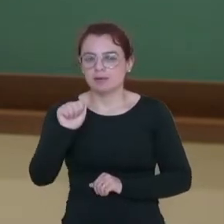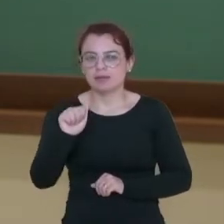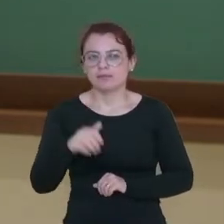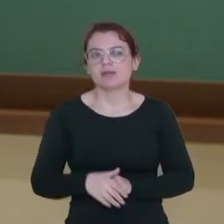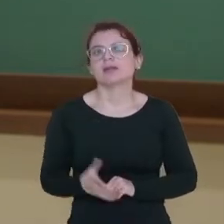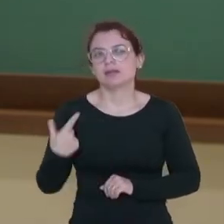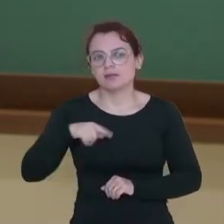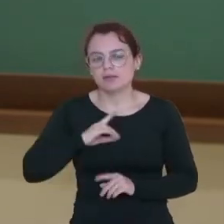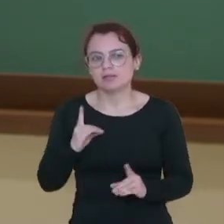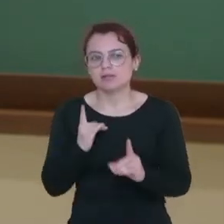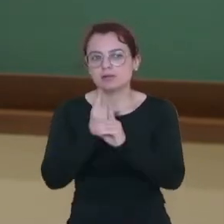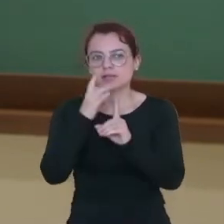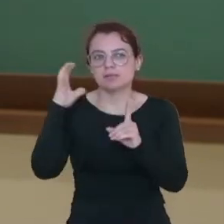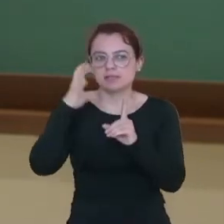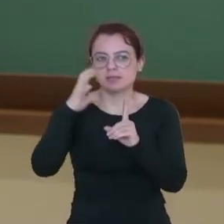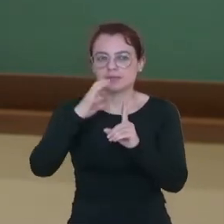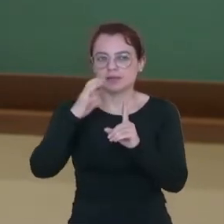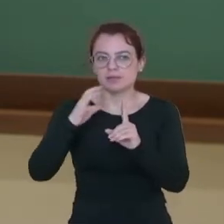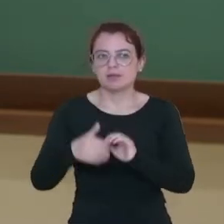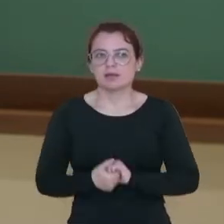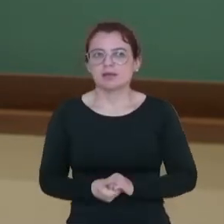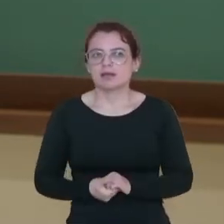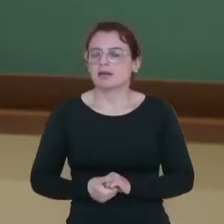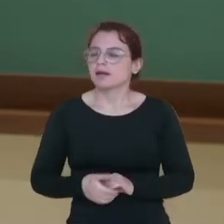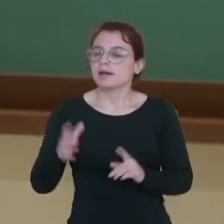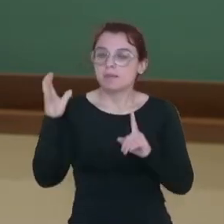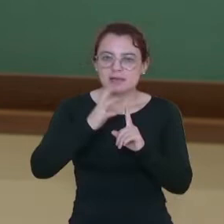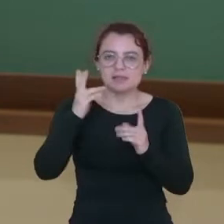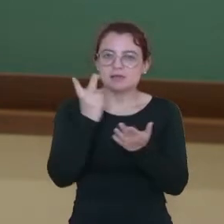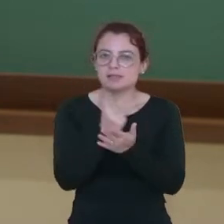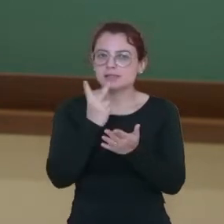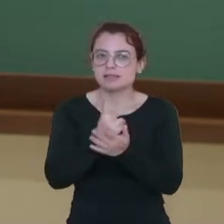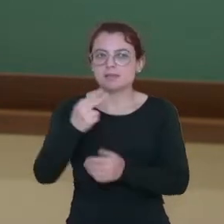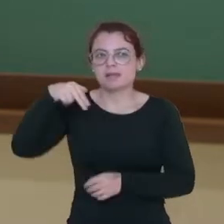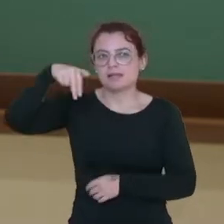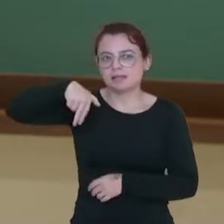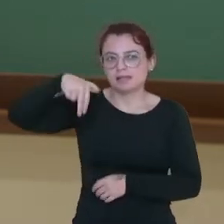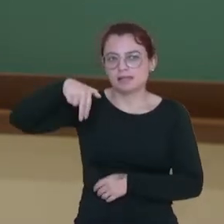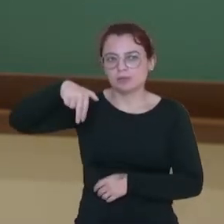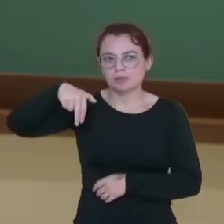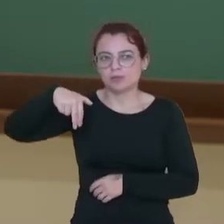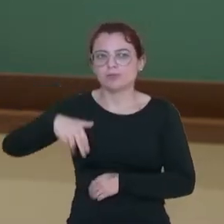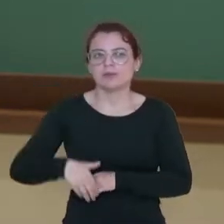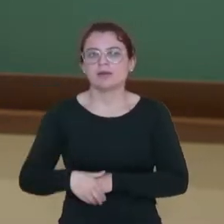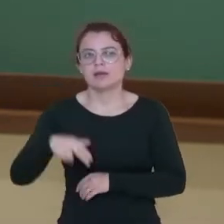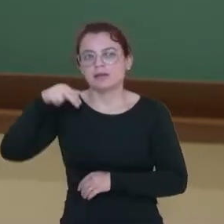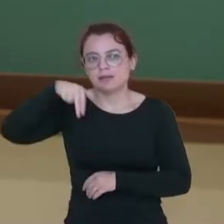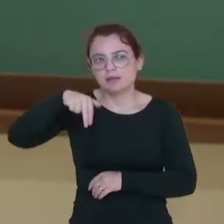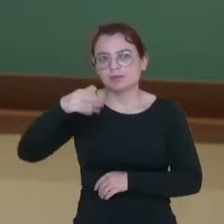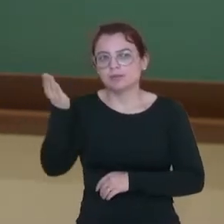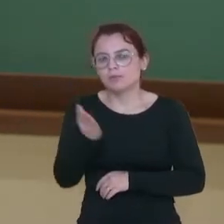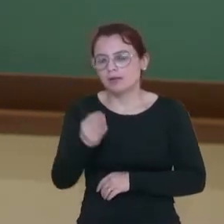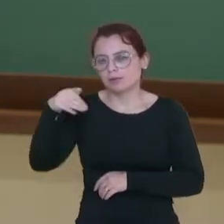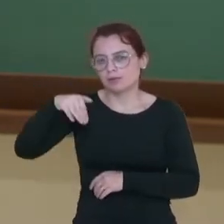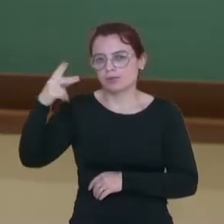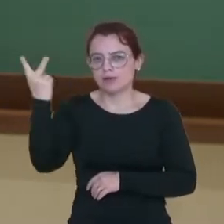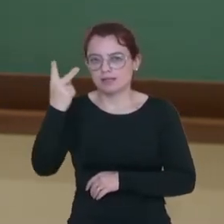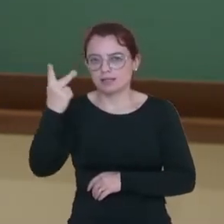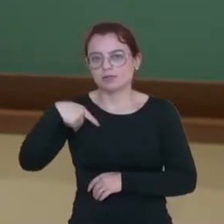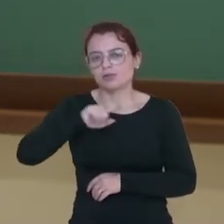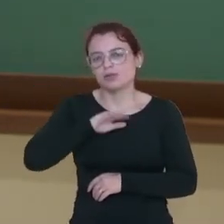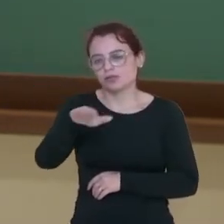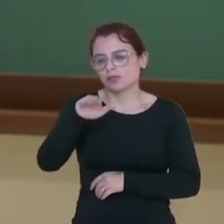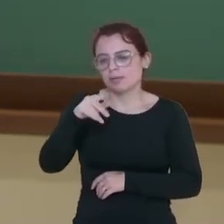pressão. Vale destacar que a pressão, a unidade de medida, é Newton por metro quadrado, e isso nós chamamos de Pascal. Saindo